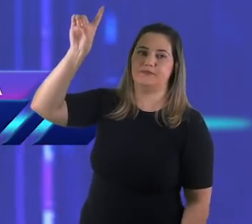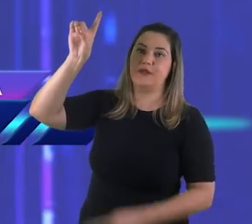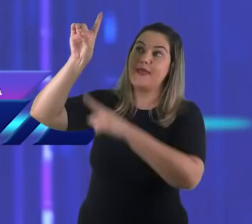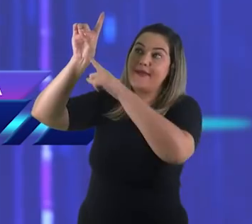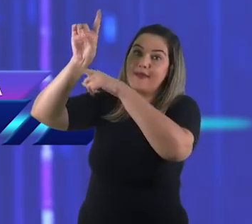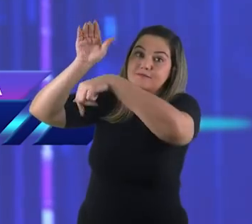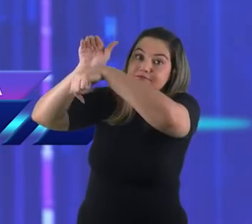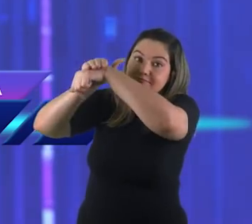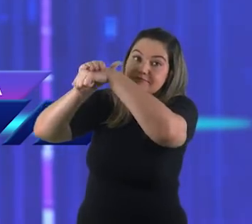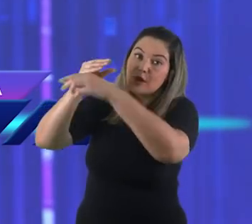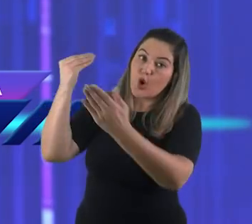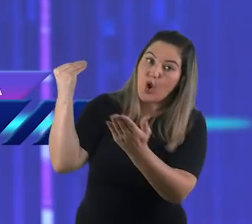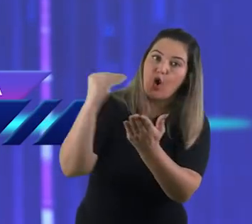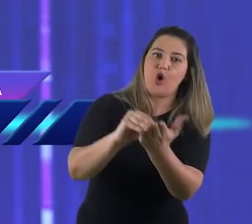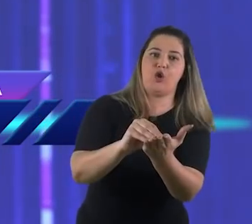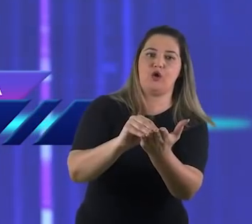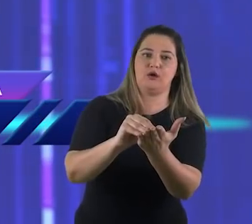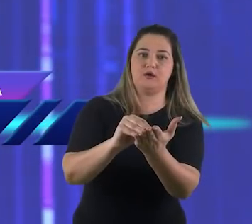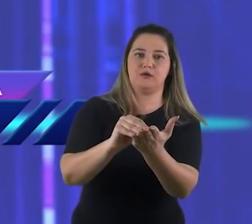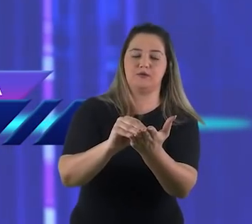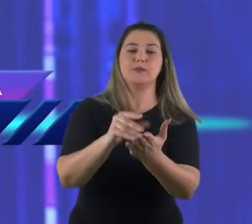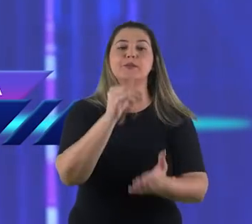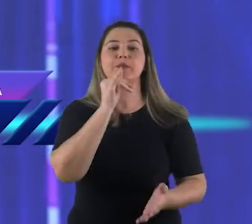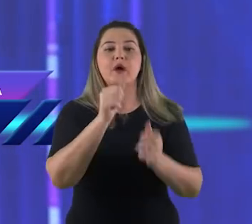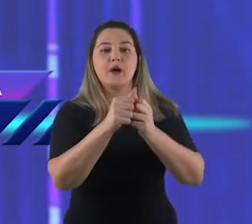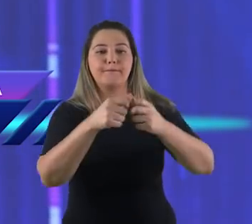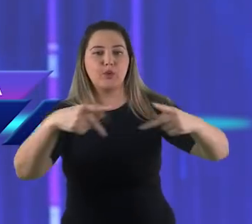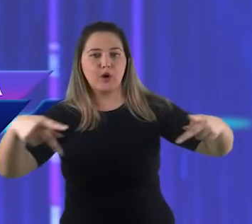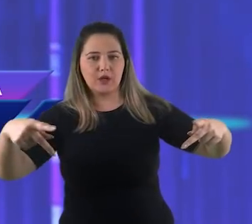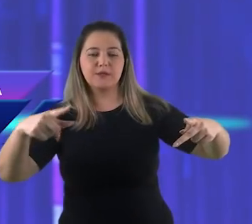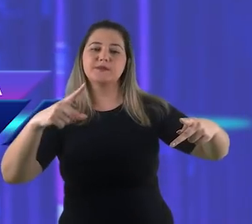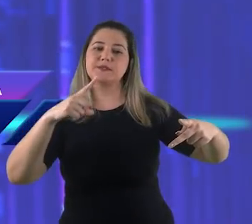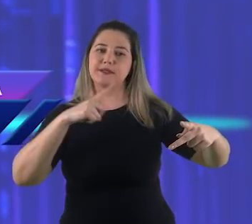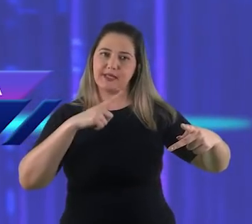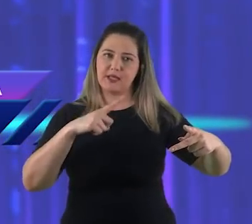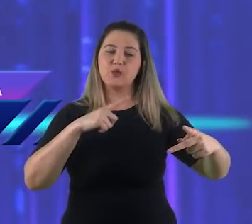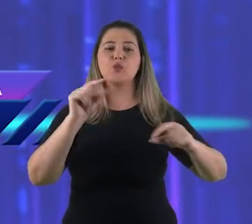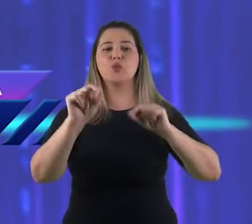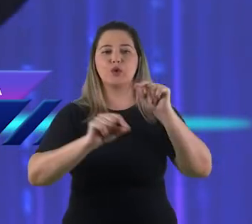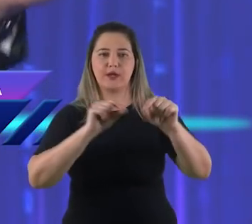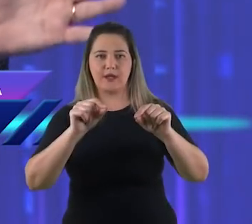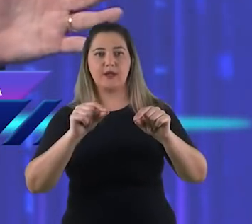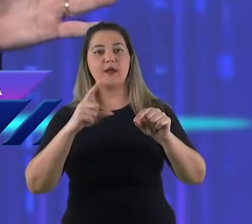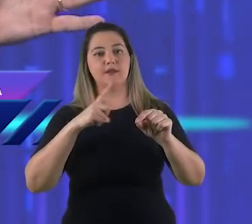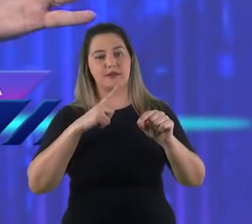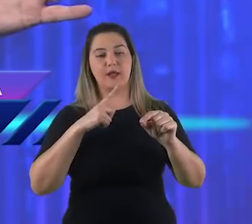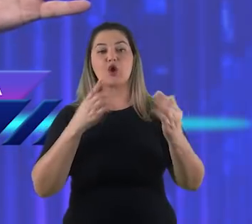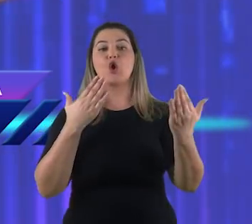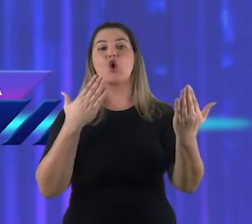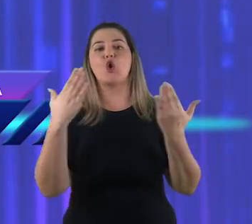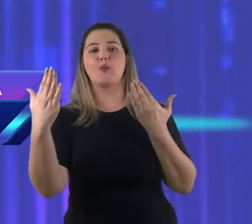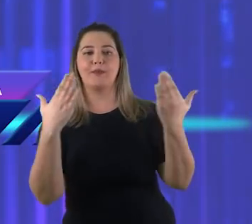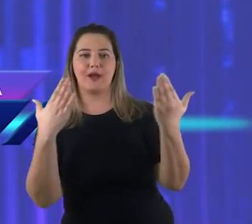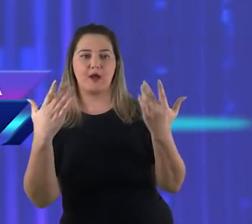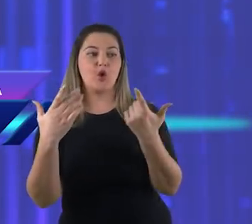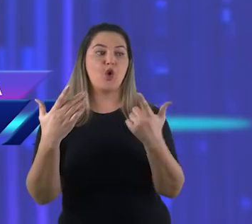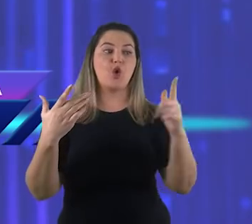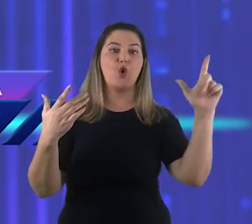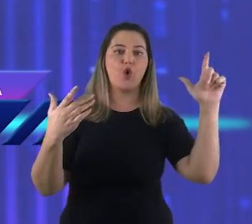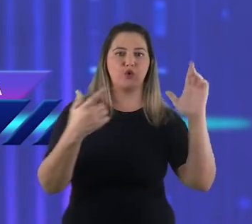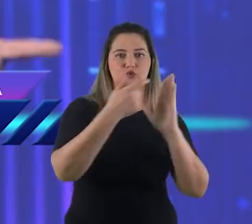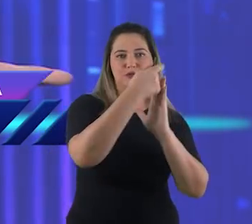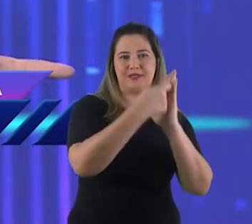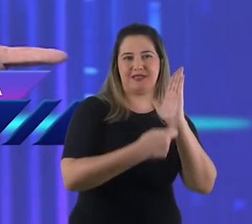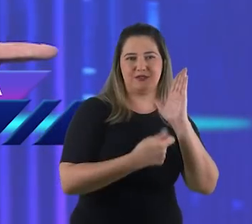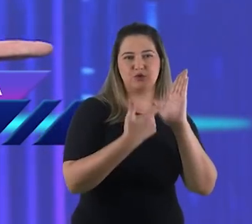deixou na sua palavra. O livro do Apocalipse, nós acabamos de ver, ele usa outros livros da Bíblia. Ele cita